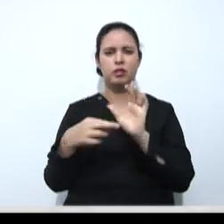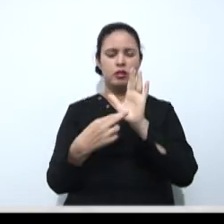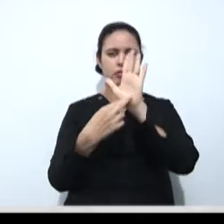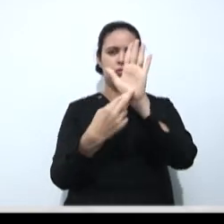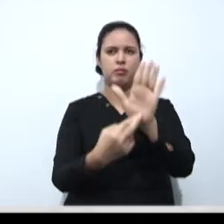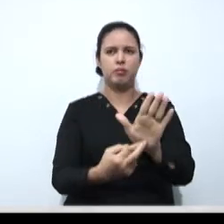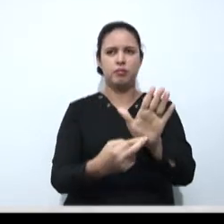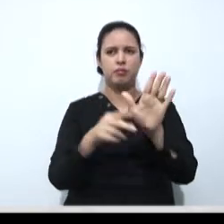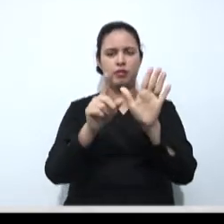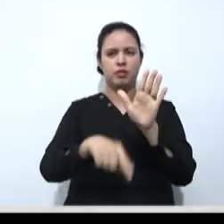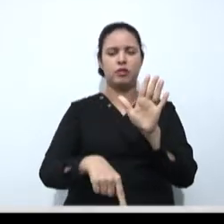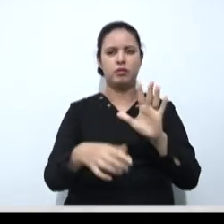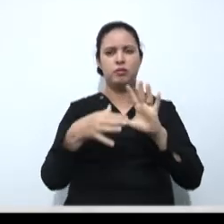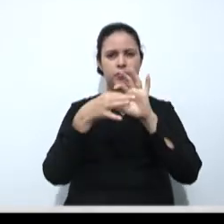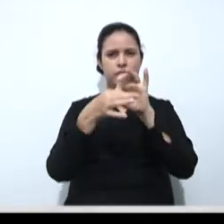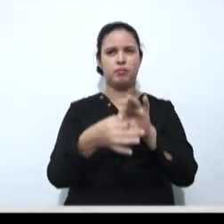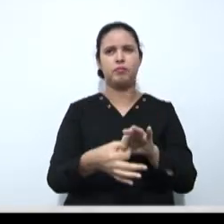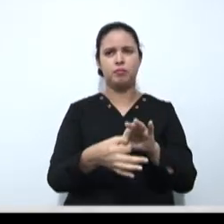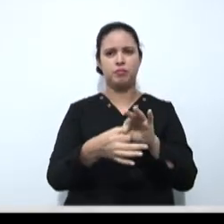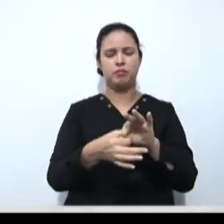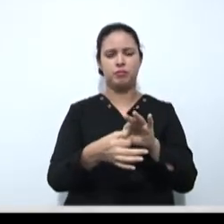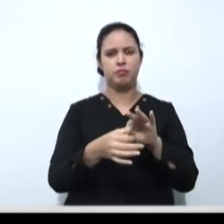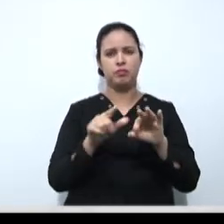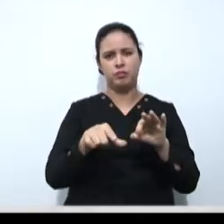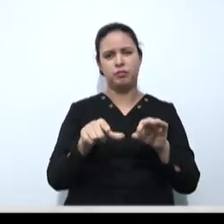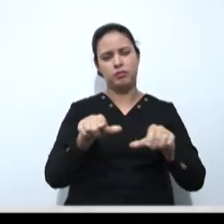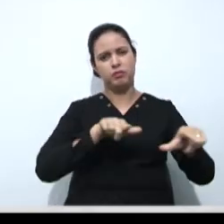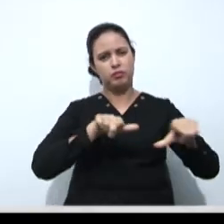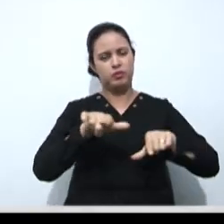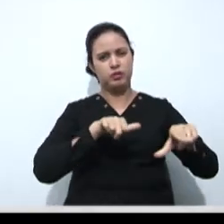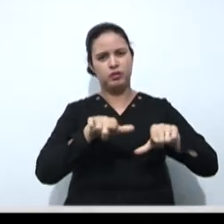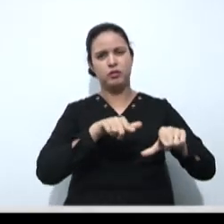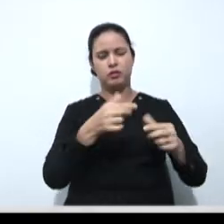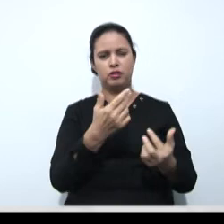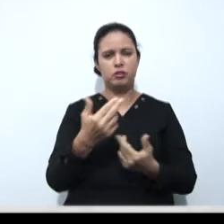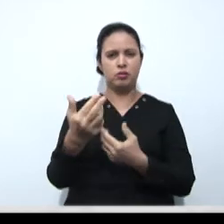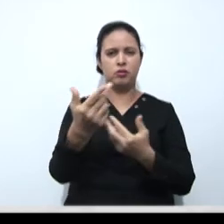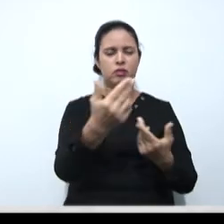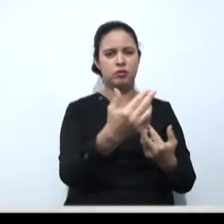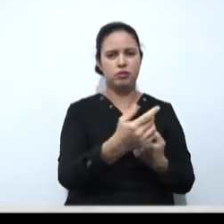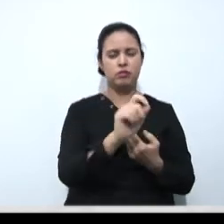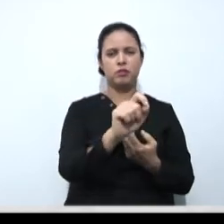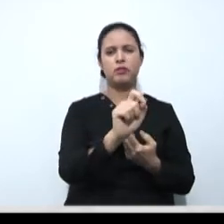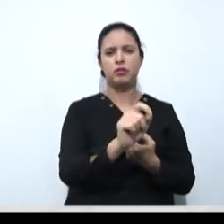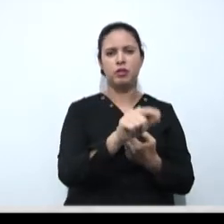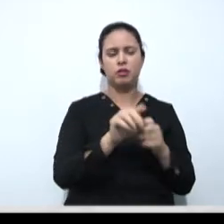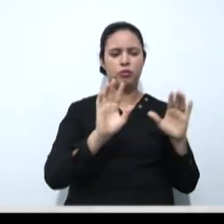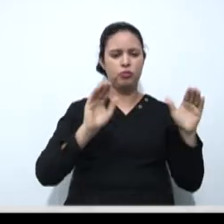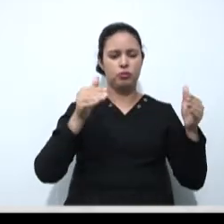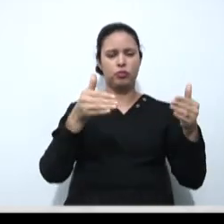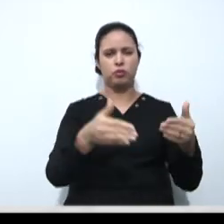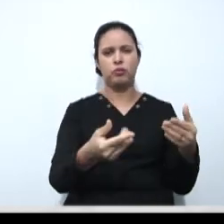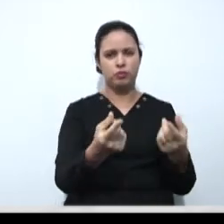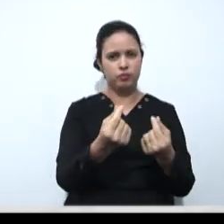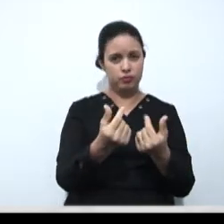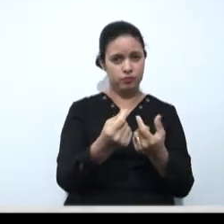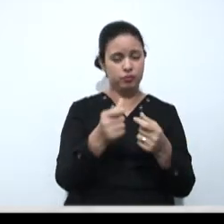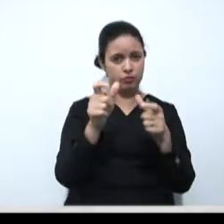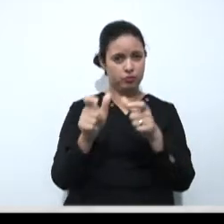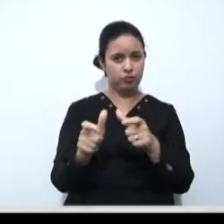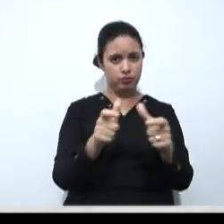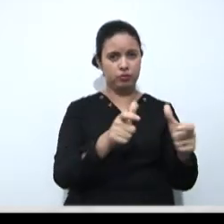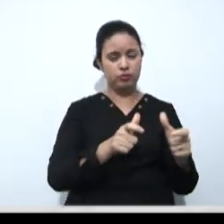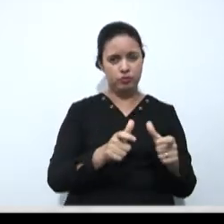apresentam vínculos no mesmo conjunto específico de atividade econômica por meio de uma vocação econômica